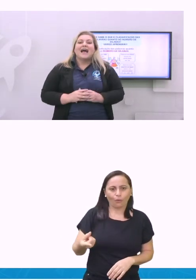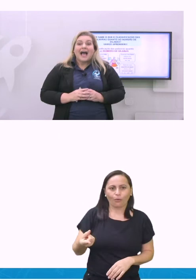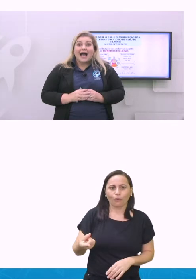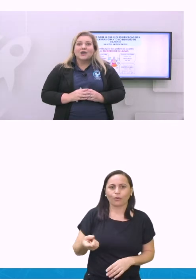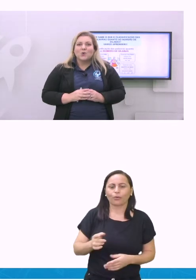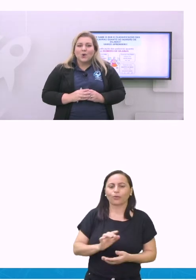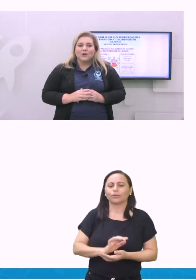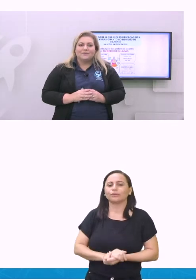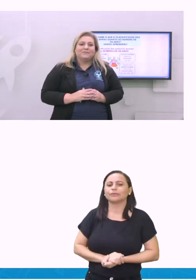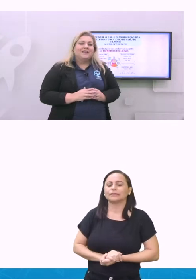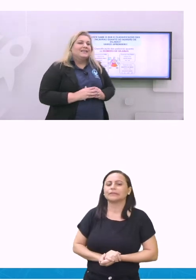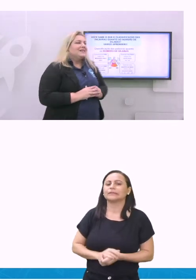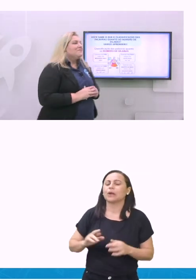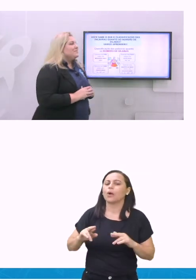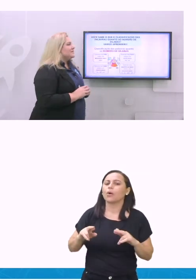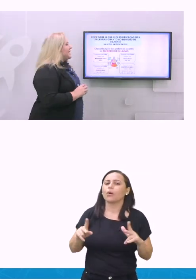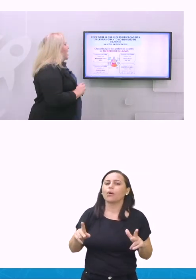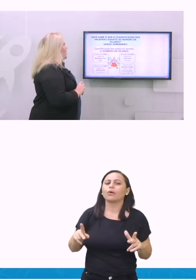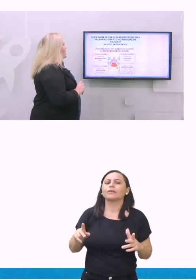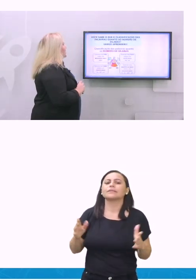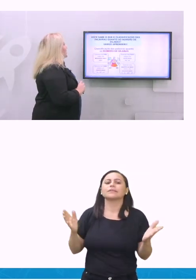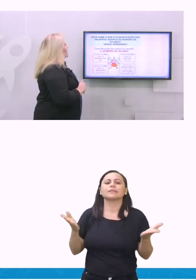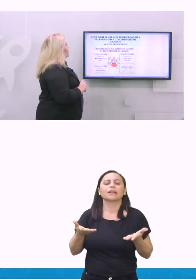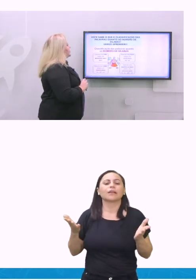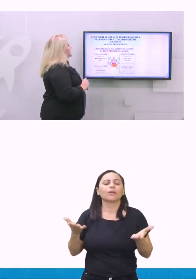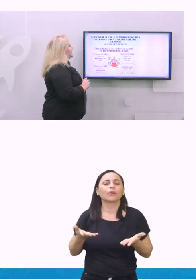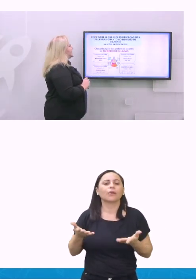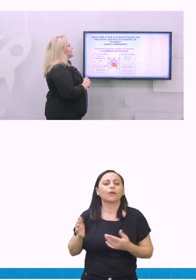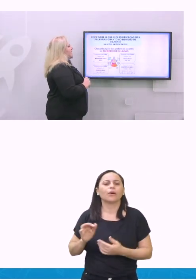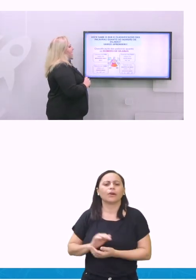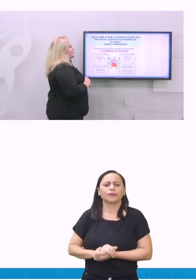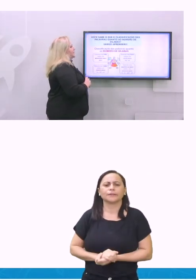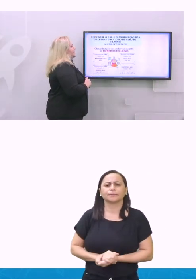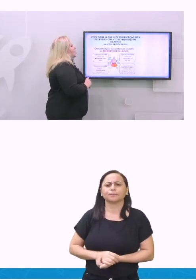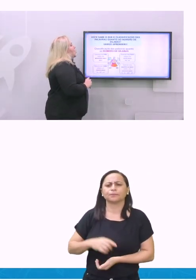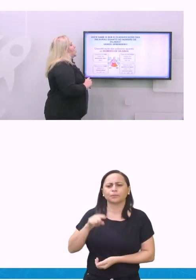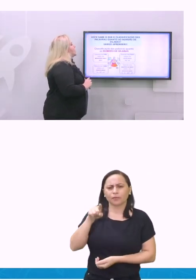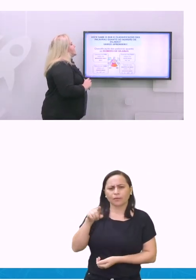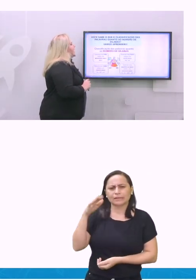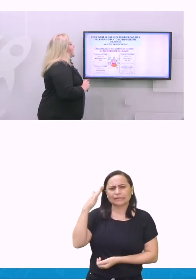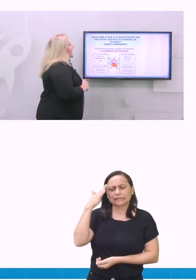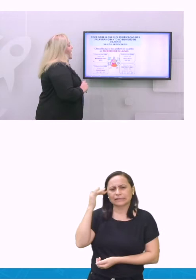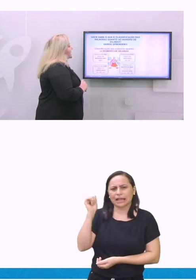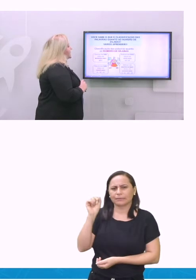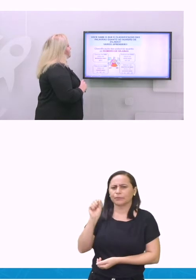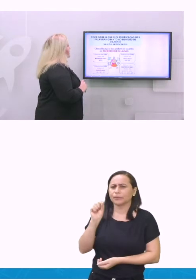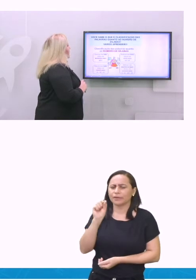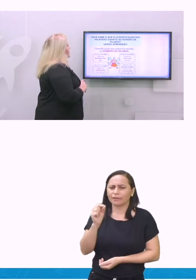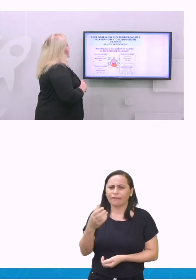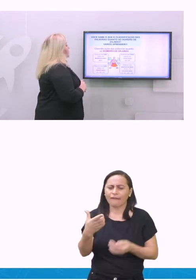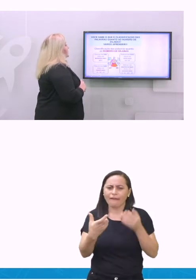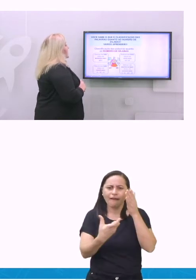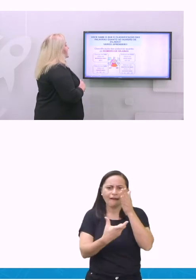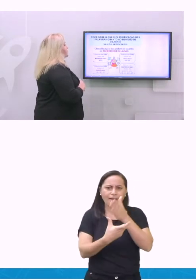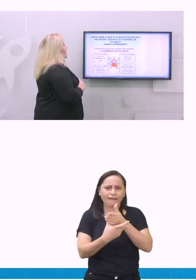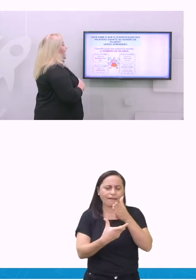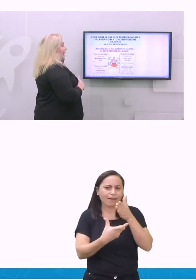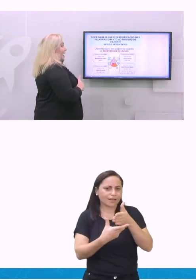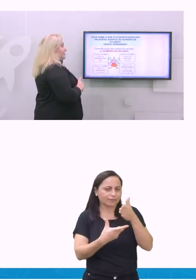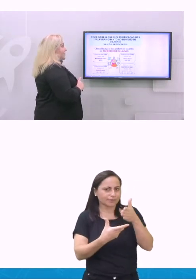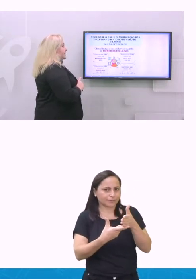aqui agora. Então, vamos lá, ó. Você sabe o que é classificação